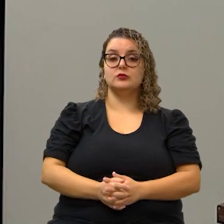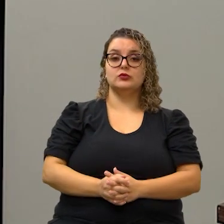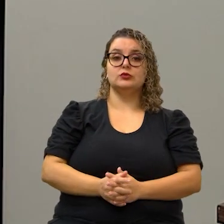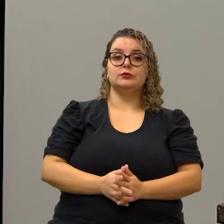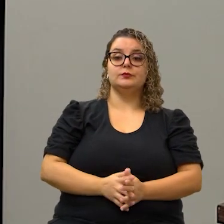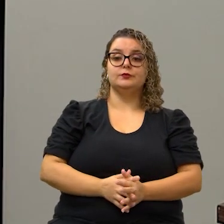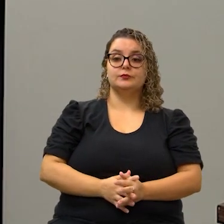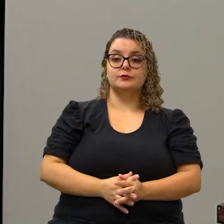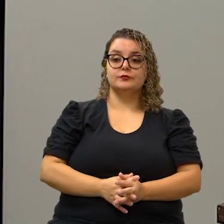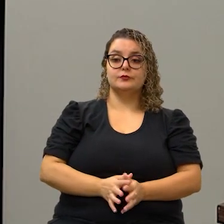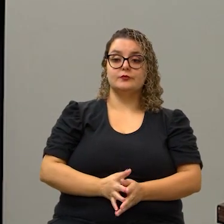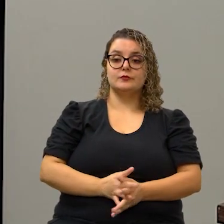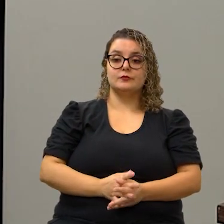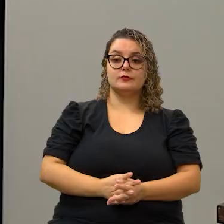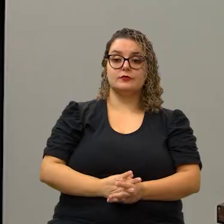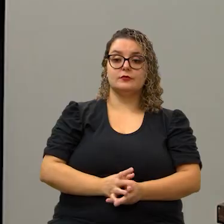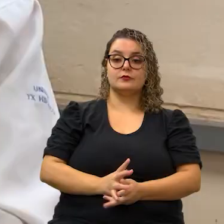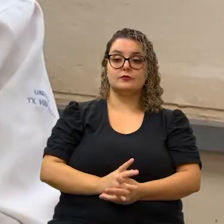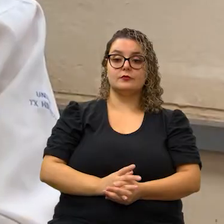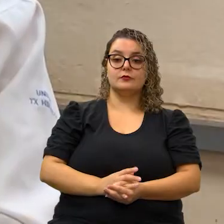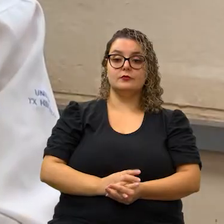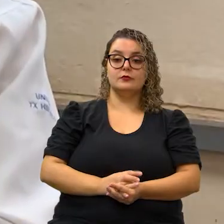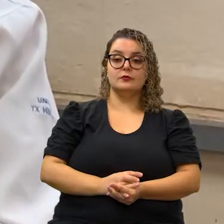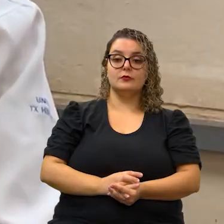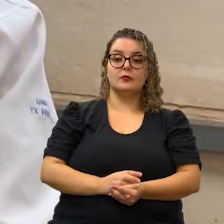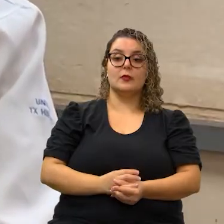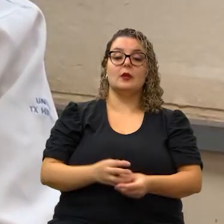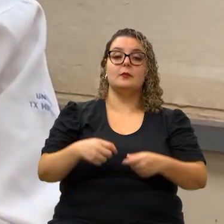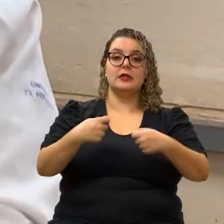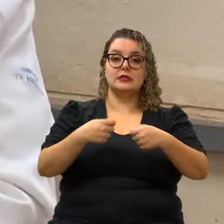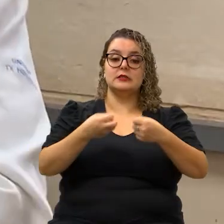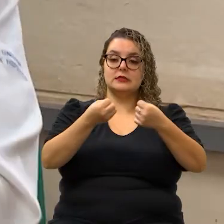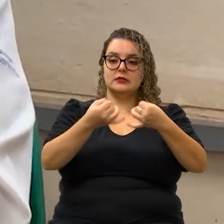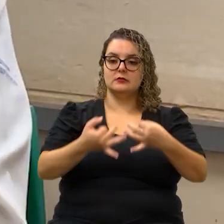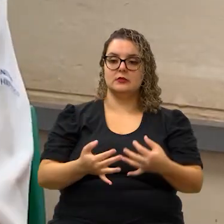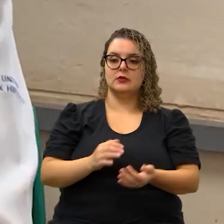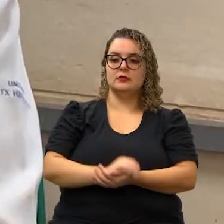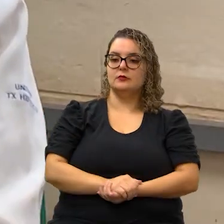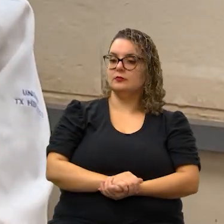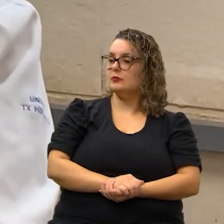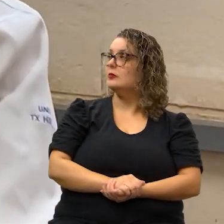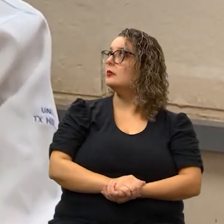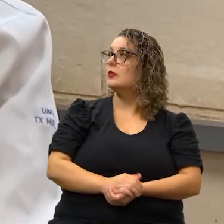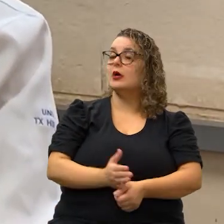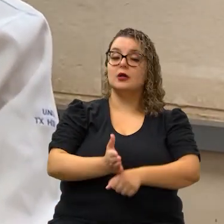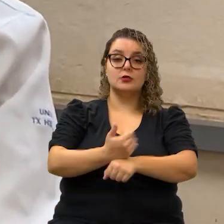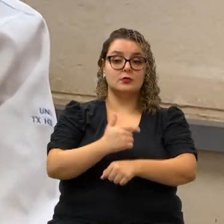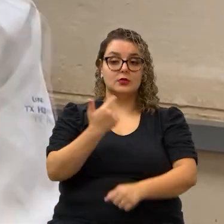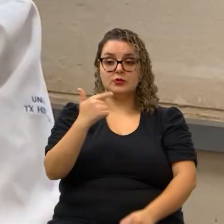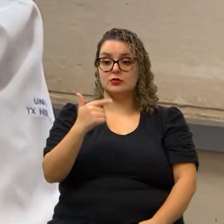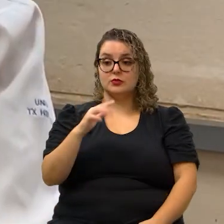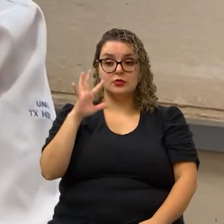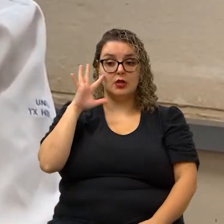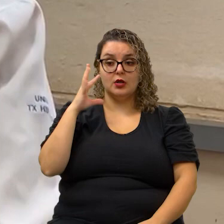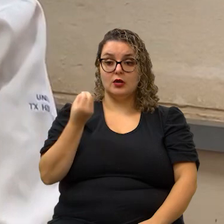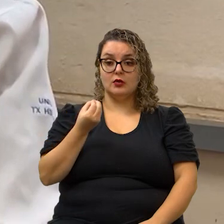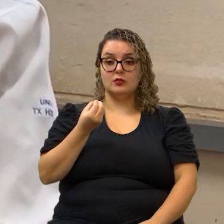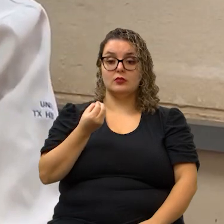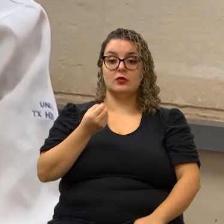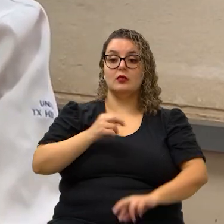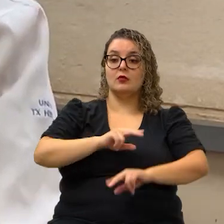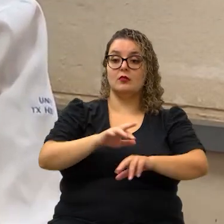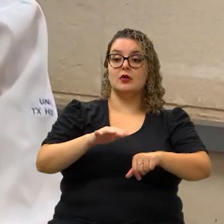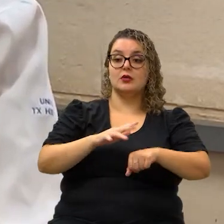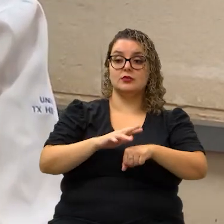A família tem que ser muito bem orientada em relação a isso. Antigamente, quando não tinha esse conhecimento, muitos desses doentes acabavam